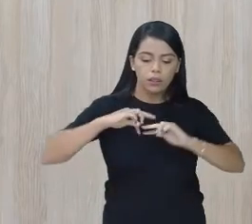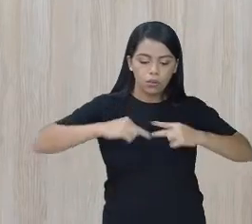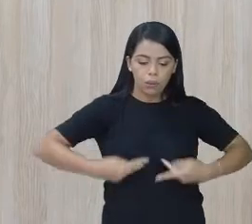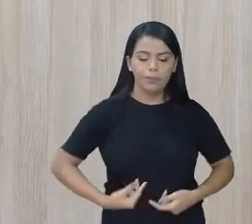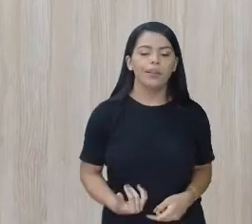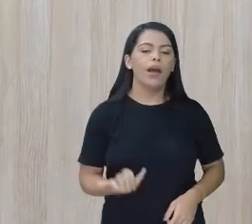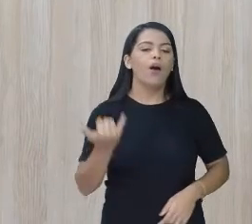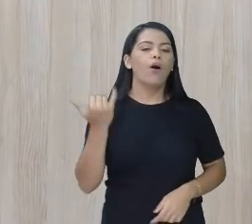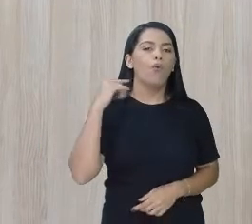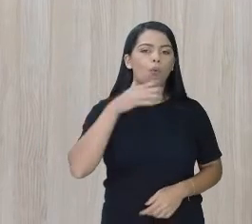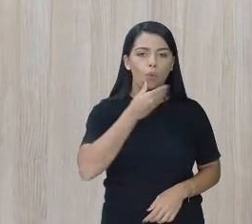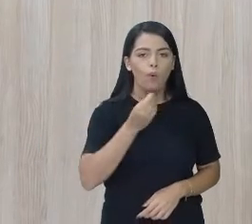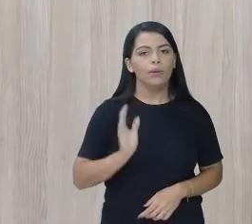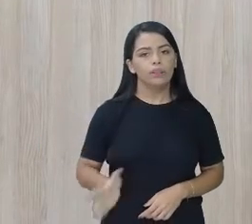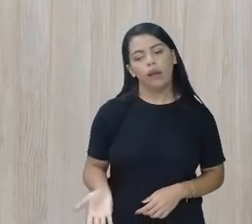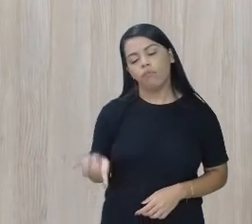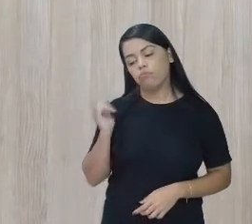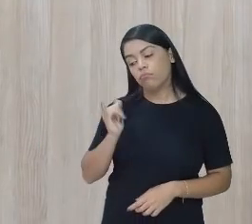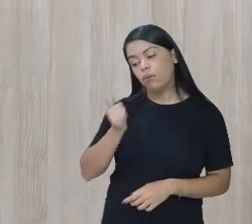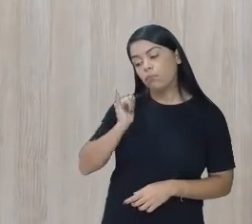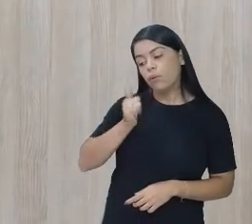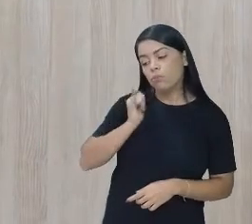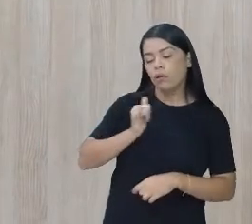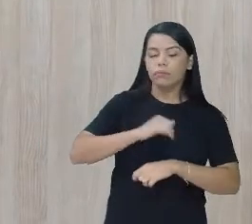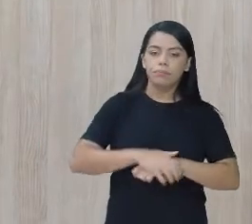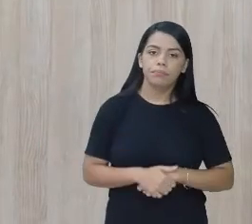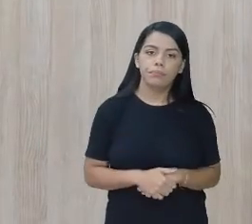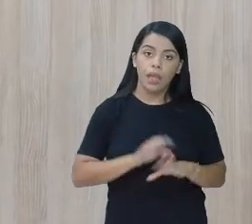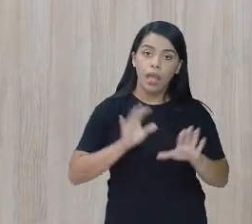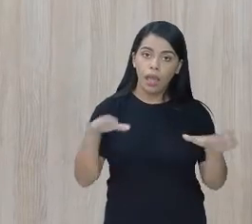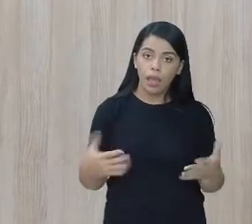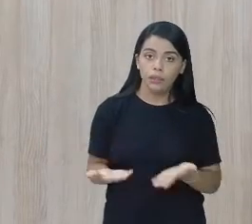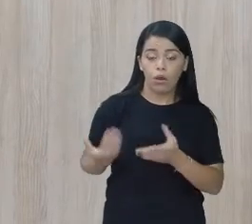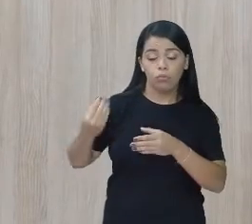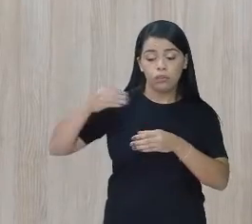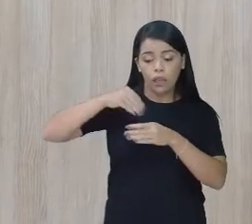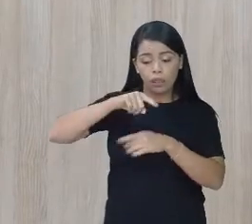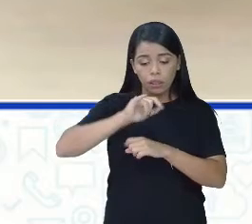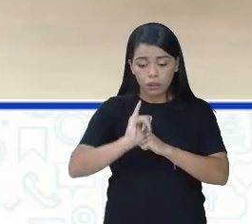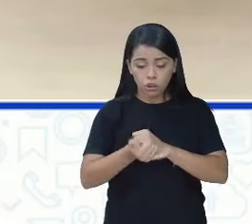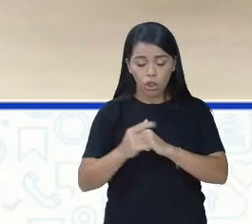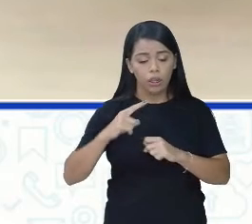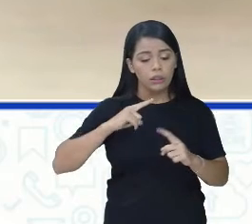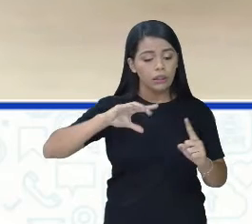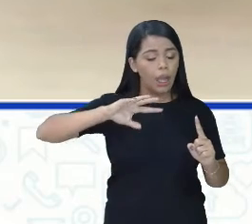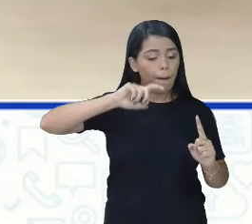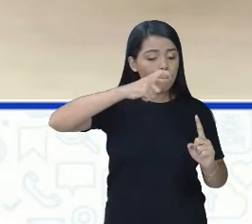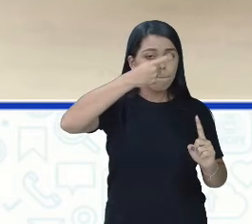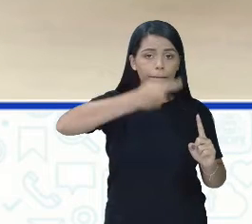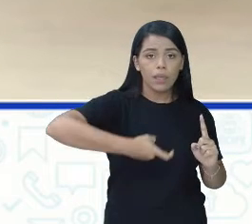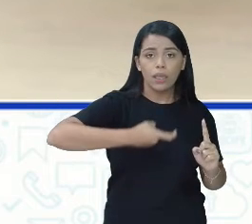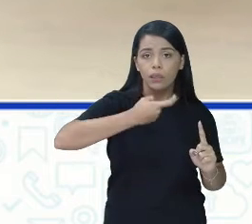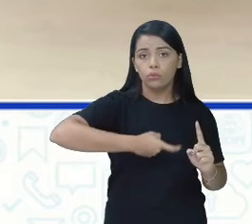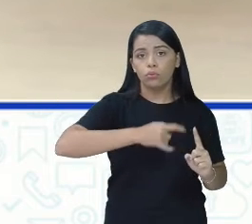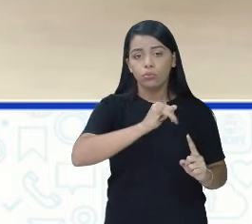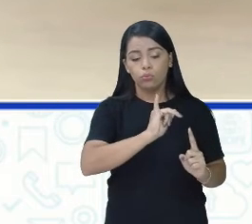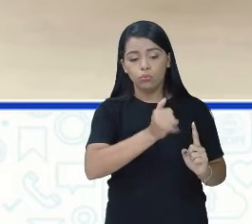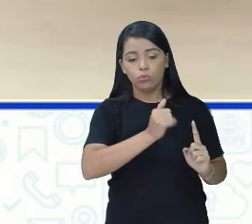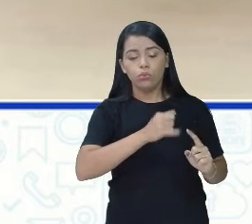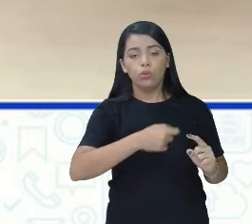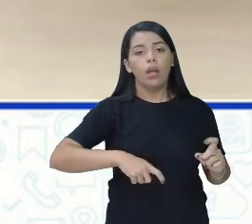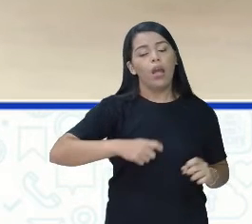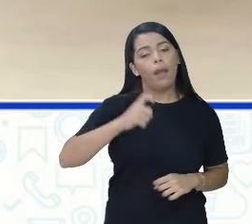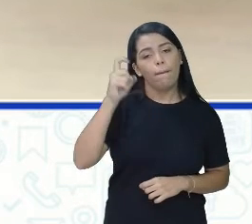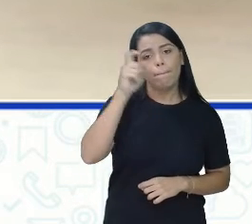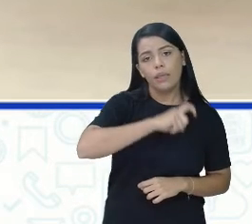homens já contavam histórias. E entre essas histórias estavam os mitos, as lendas e as fábulas, que indireto